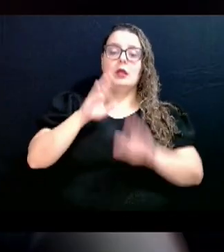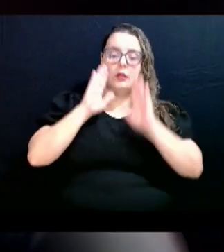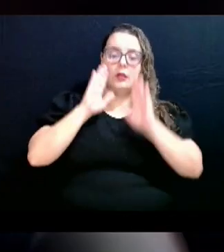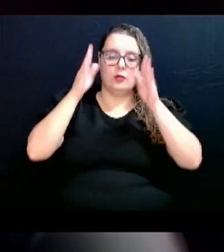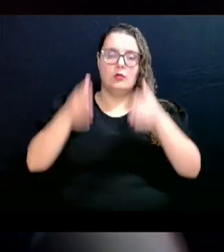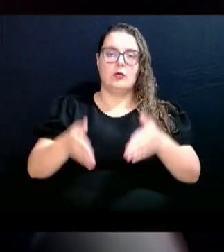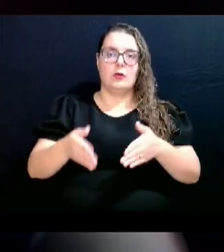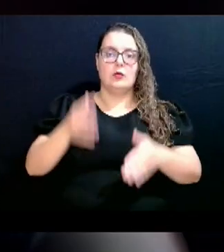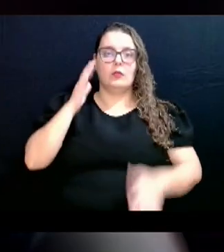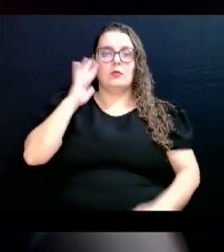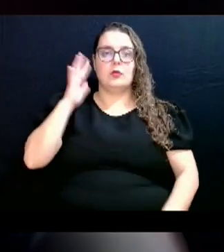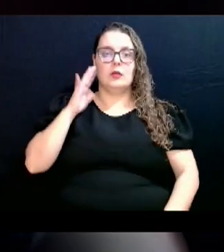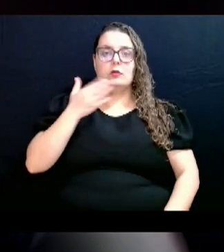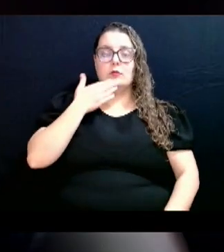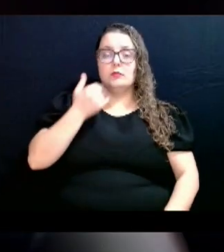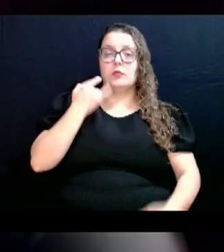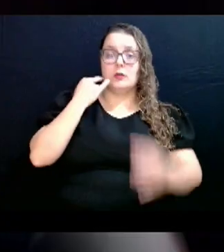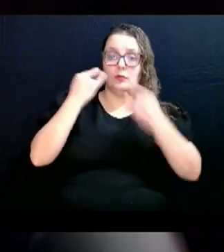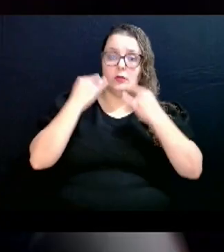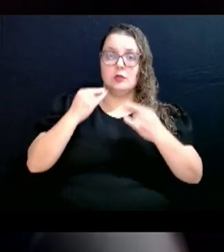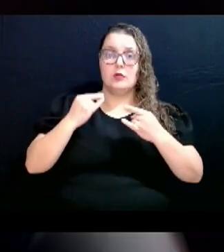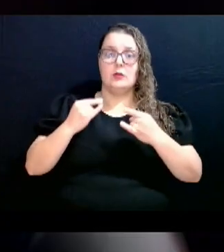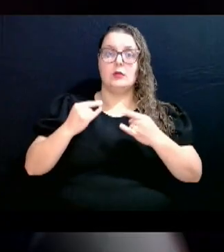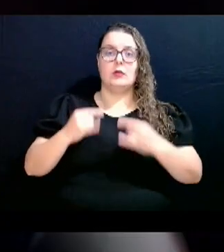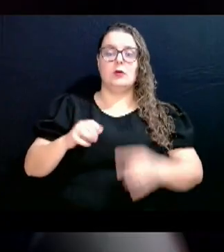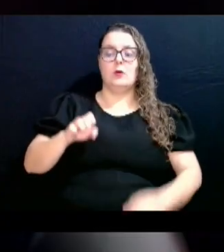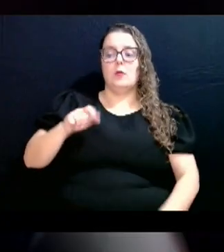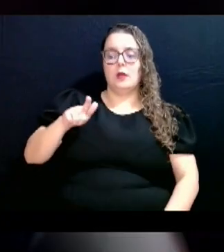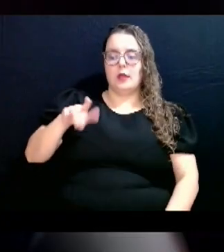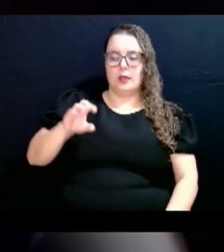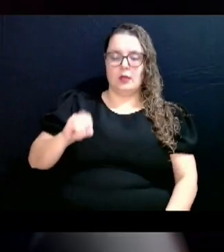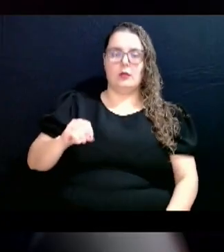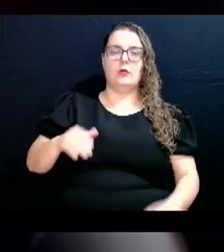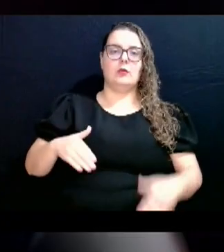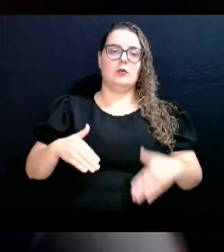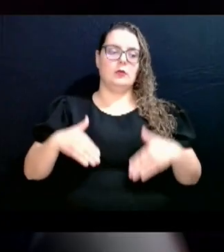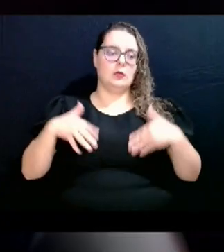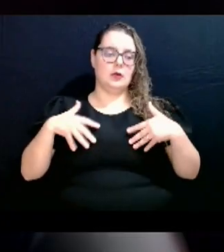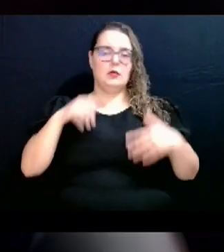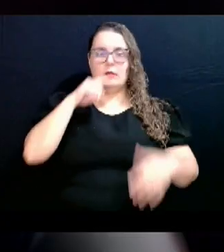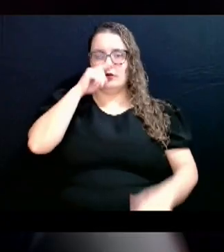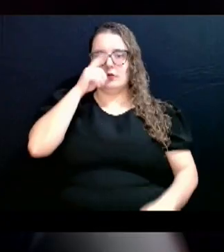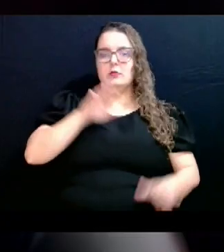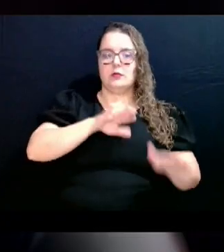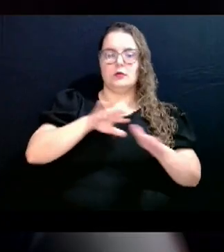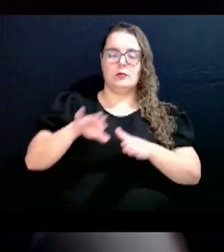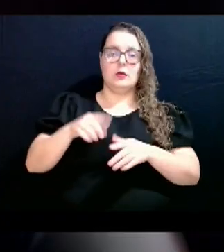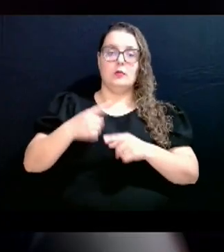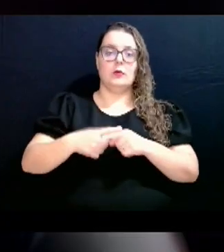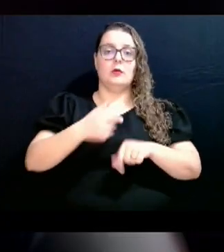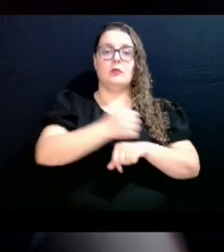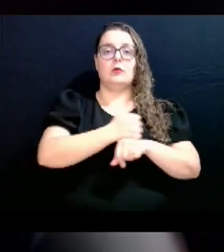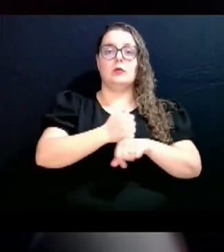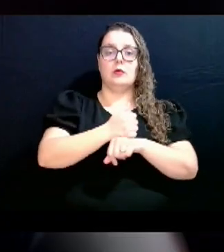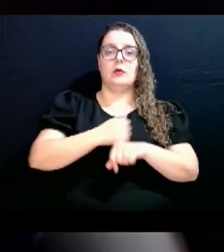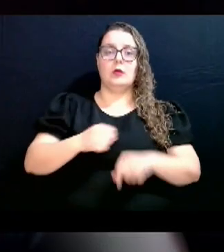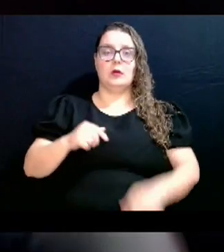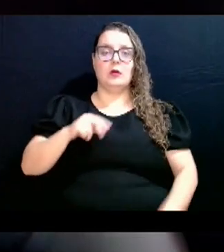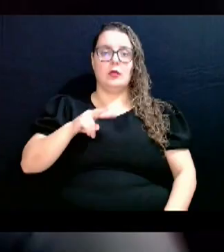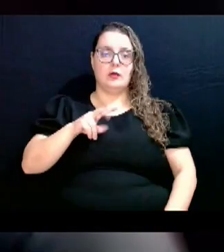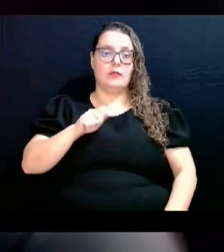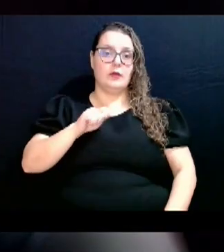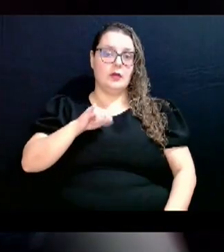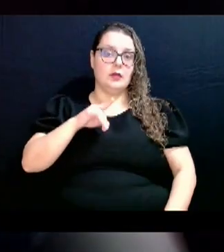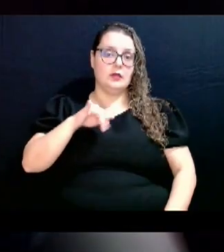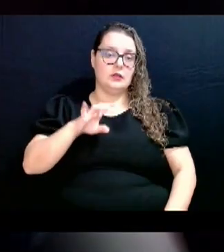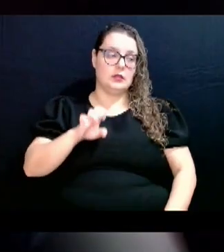no melhor interesse, deixar o ego, a vaidade de lado, porque muitos profissionais têm a vaidade, o ego. Eu vou falar da advocacia, eu quero